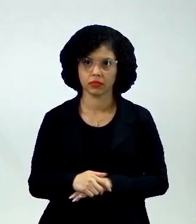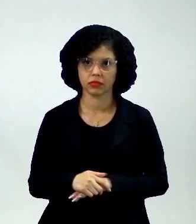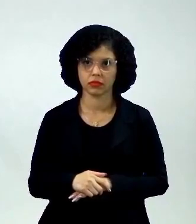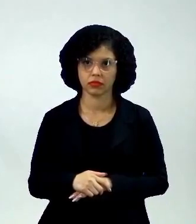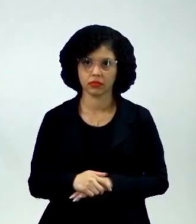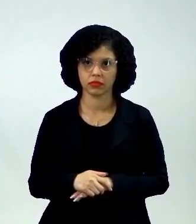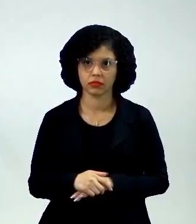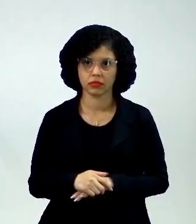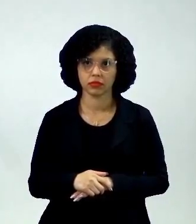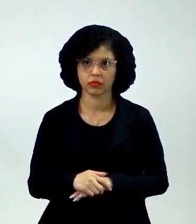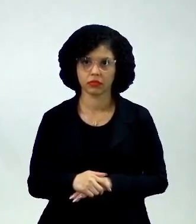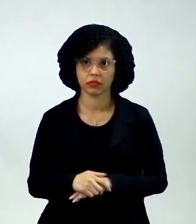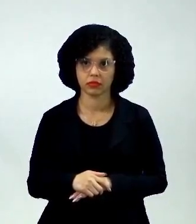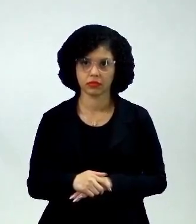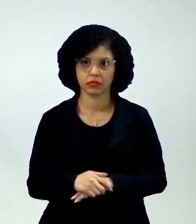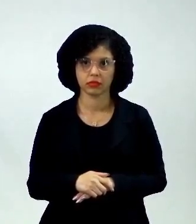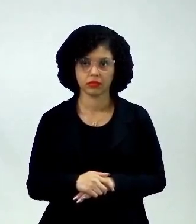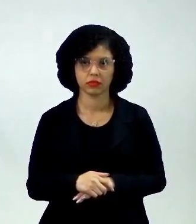né?